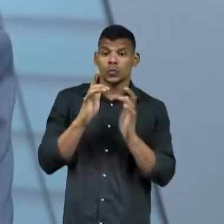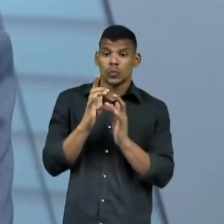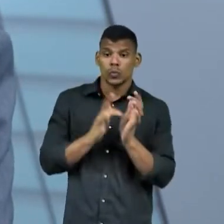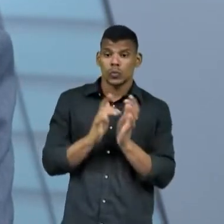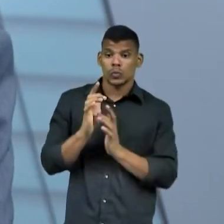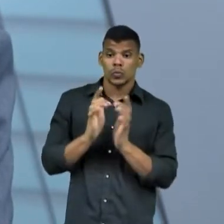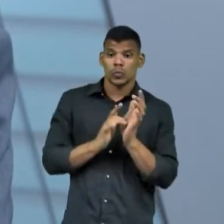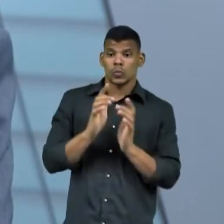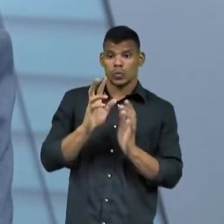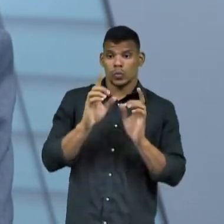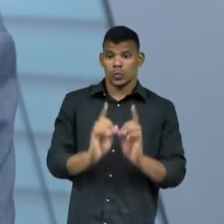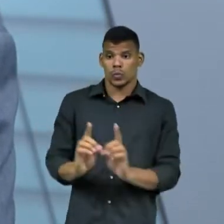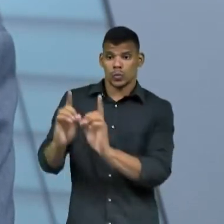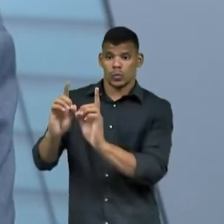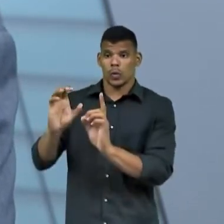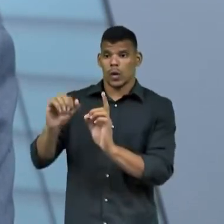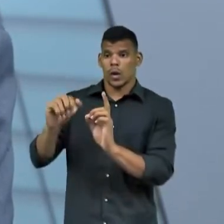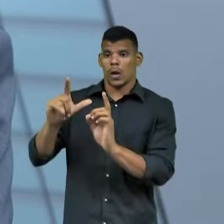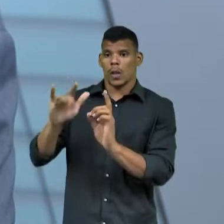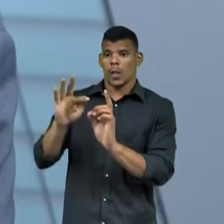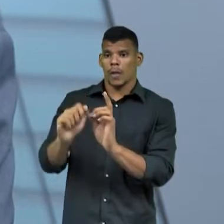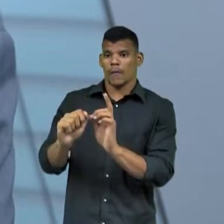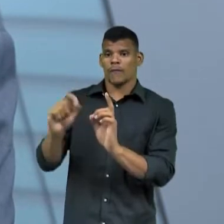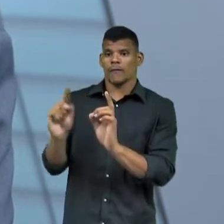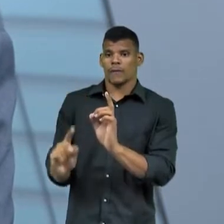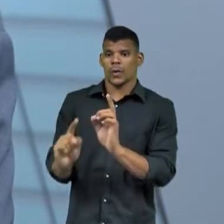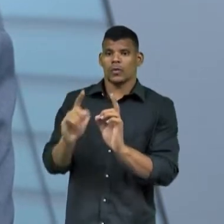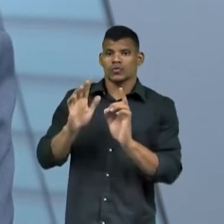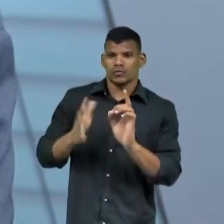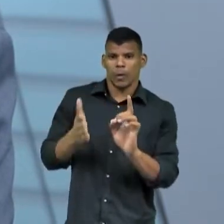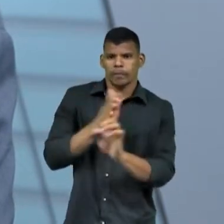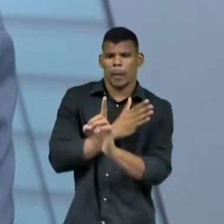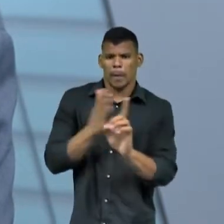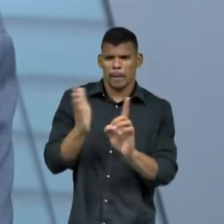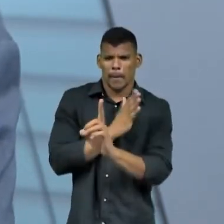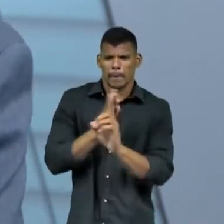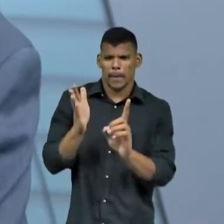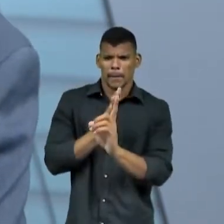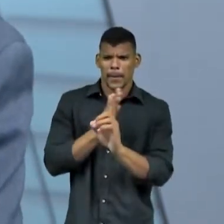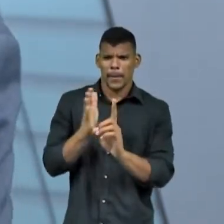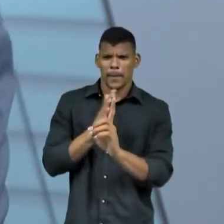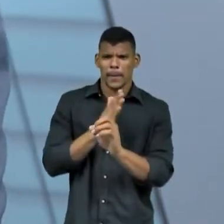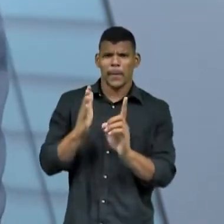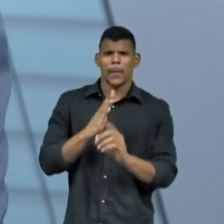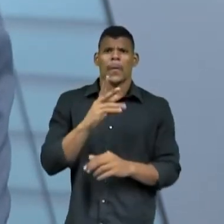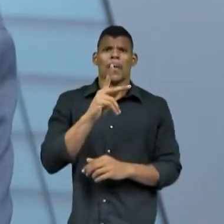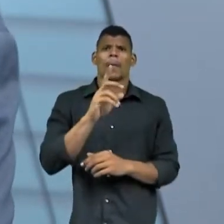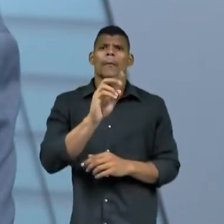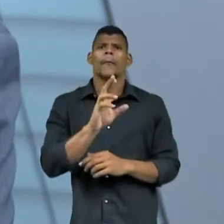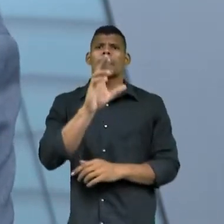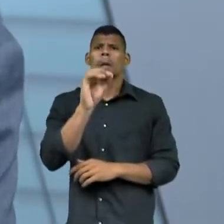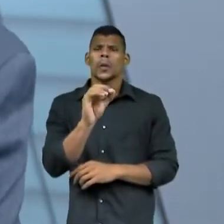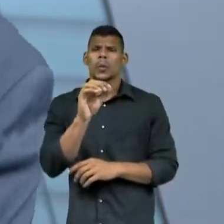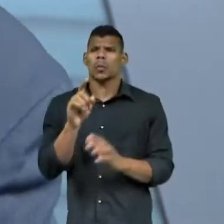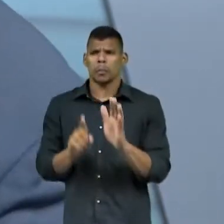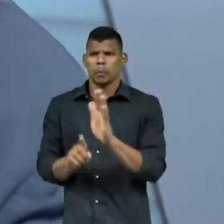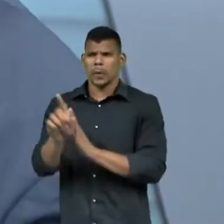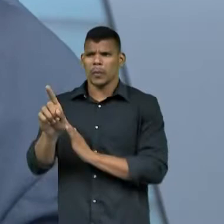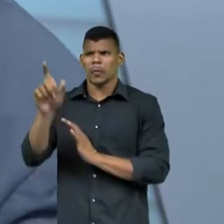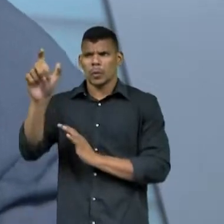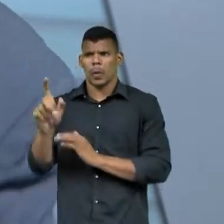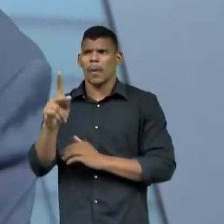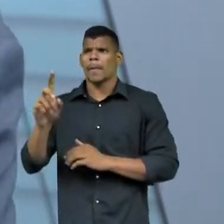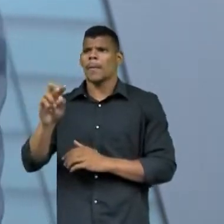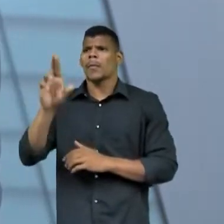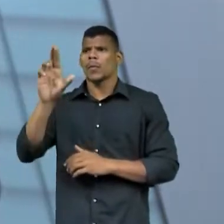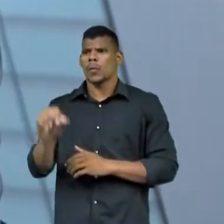caifas e ele tá já tá muito surrado e Pedro nega né e aponta dier